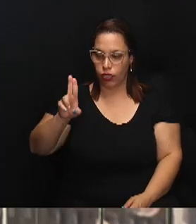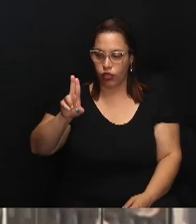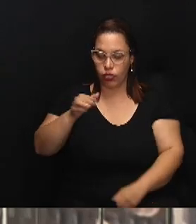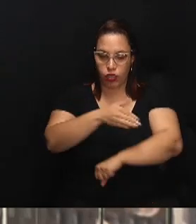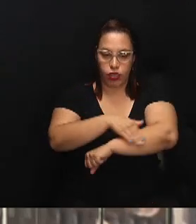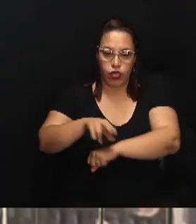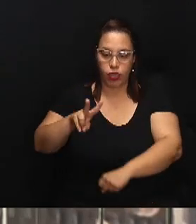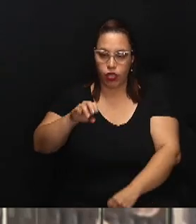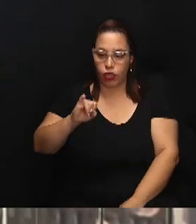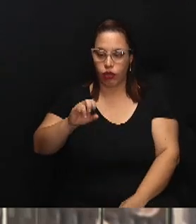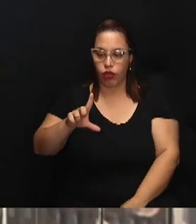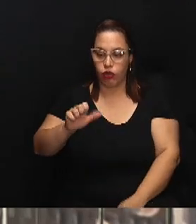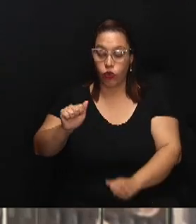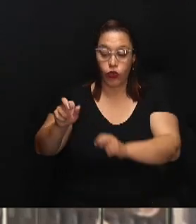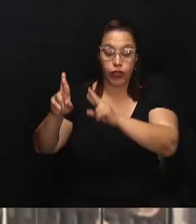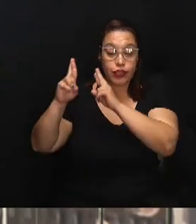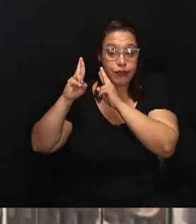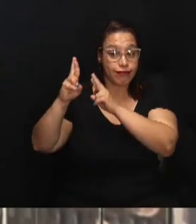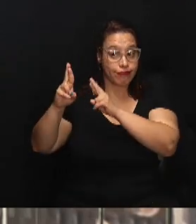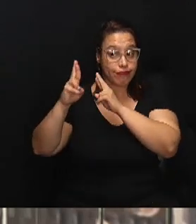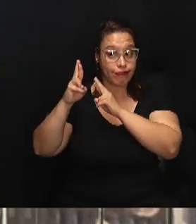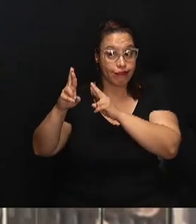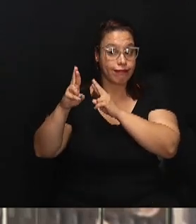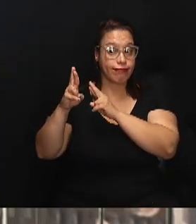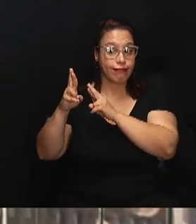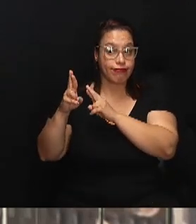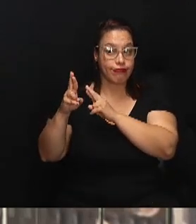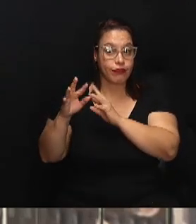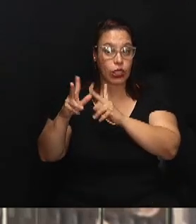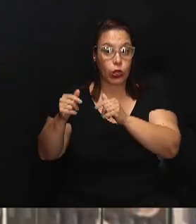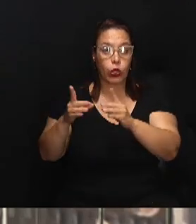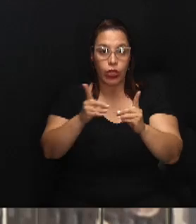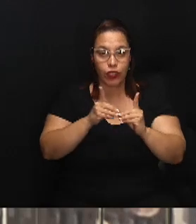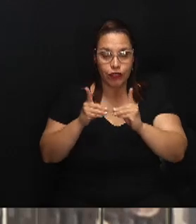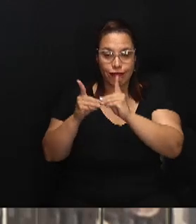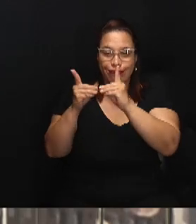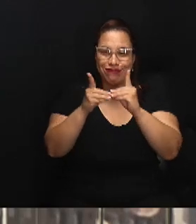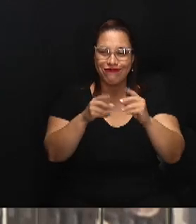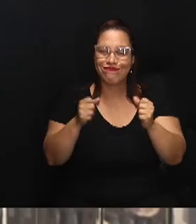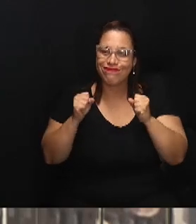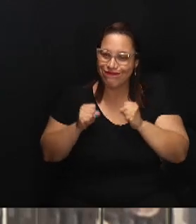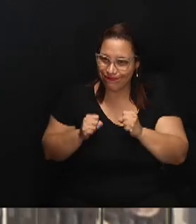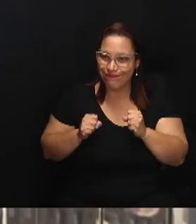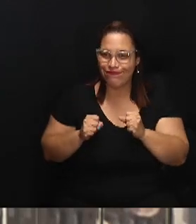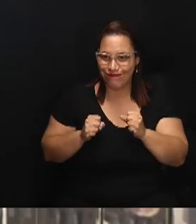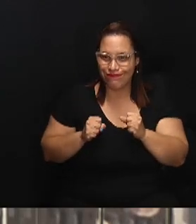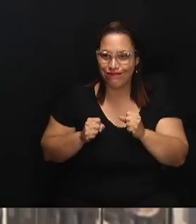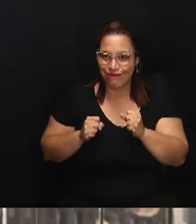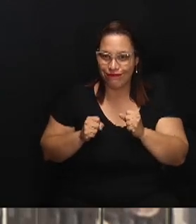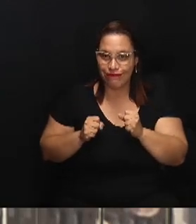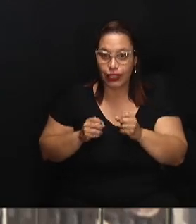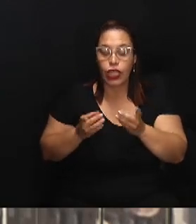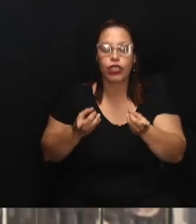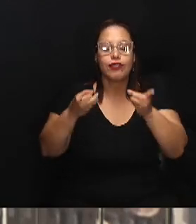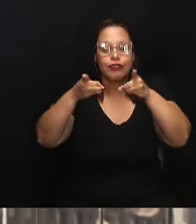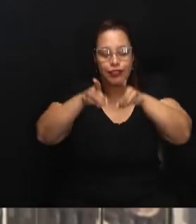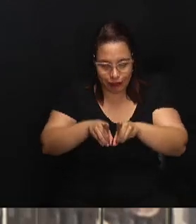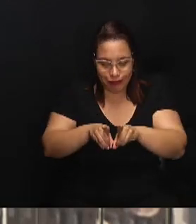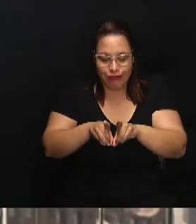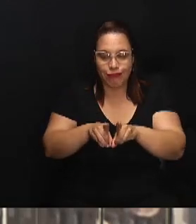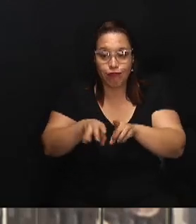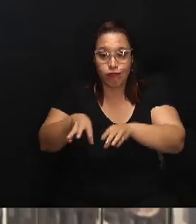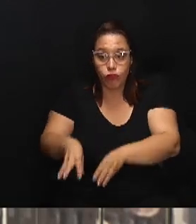Vila Esperança, participar, e lá vão ter todos os atendentes para que você possa aí de forma digna